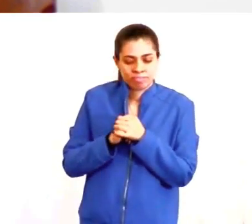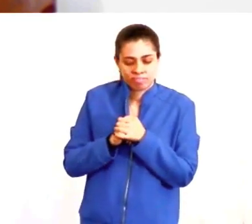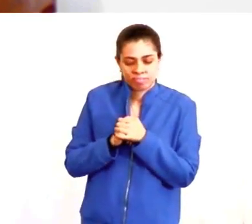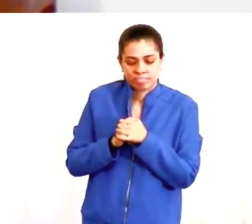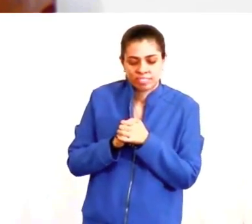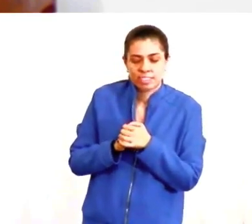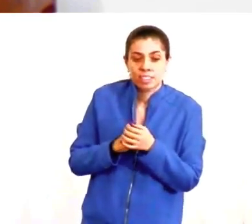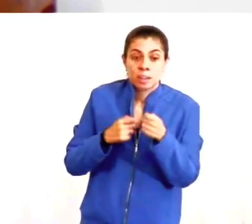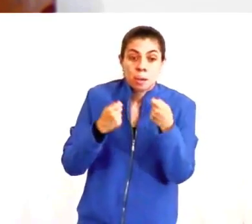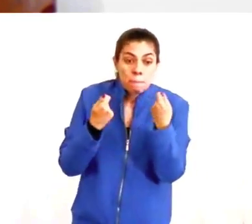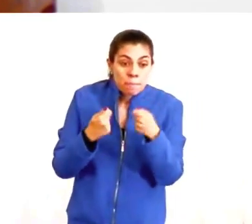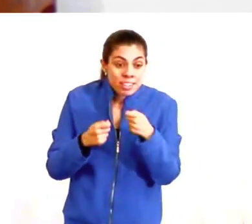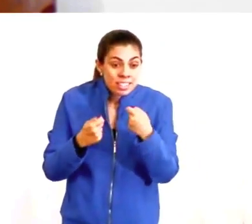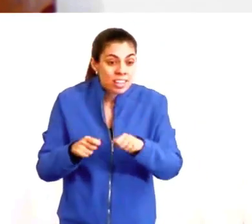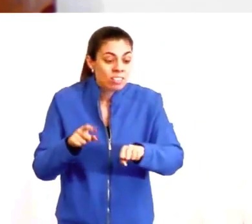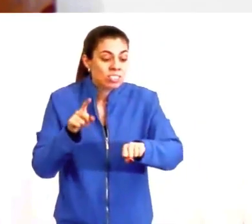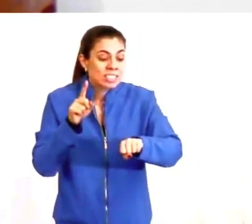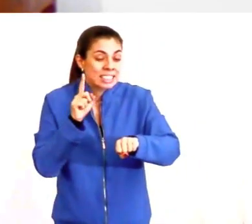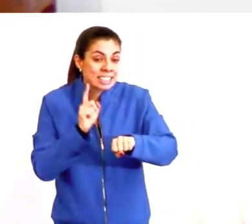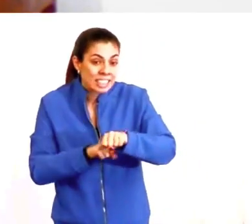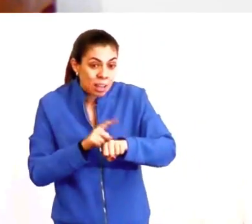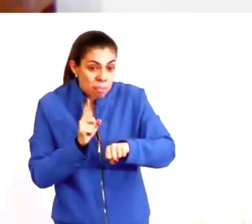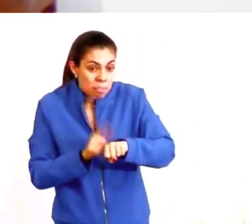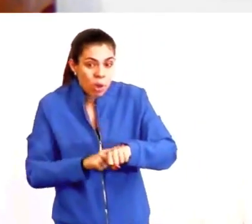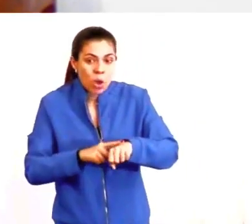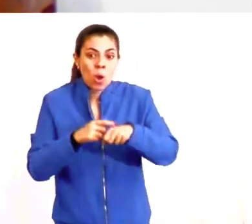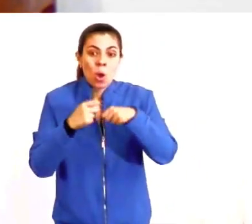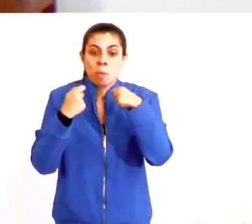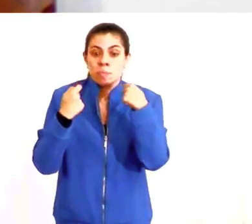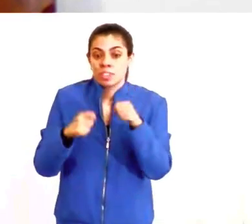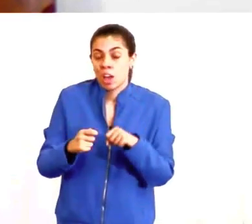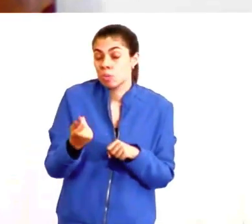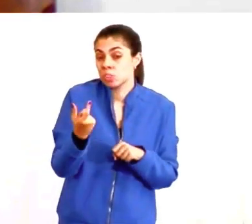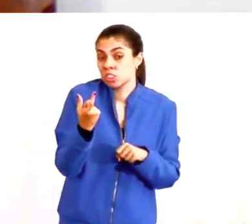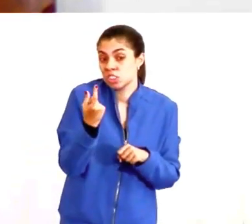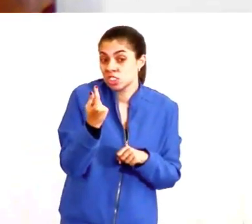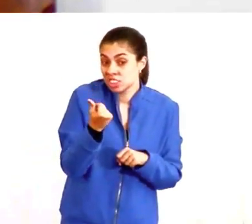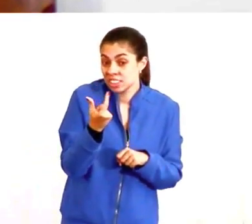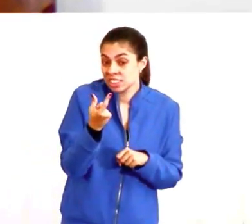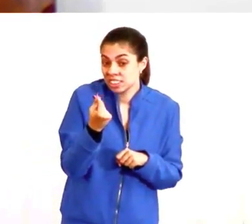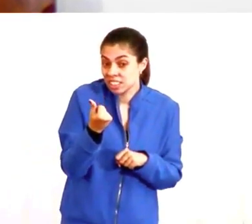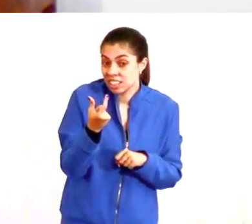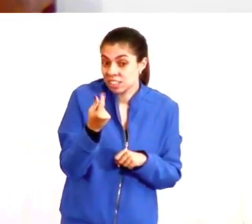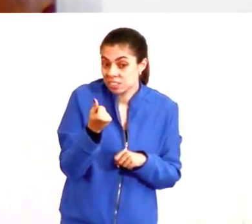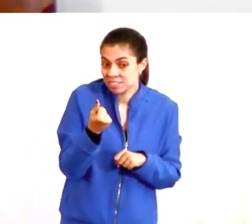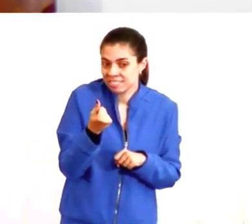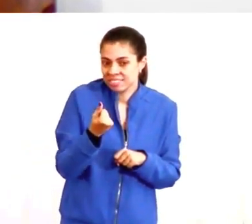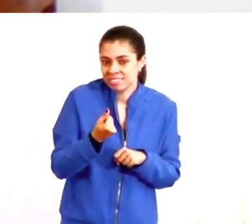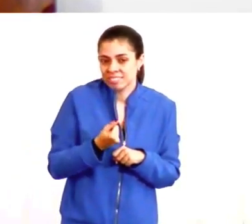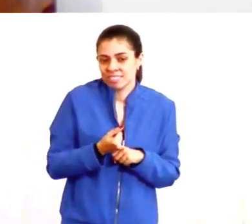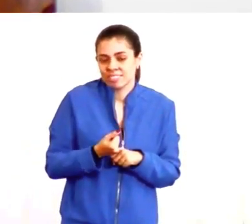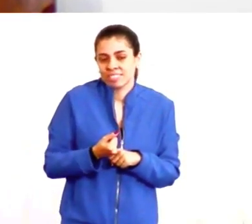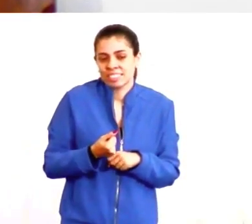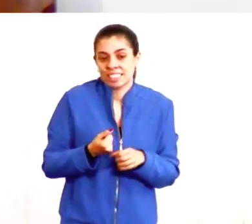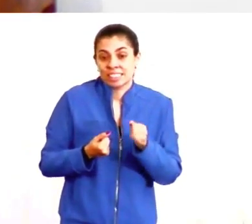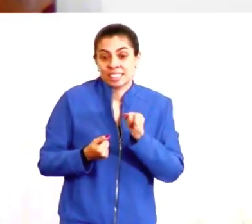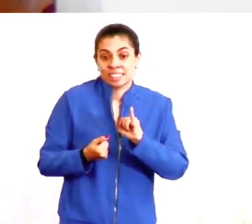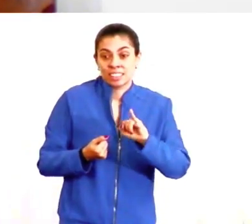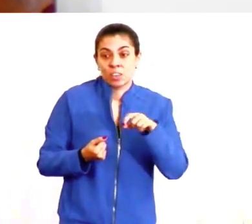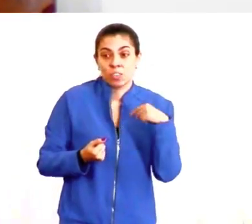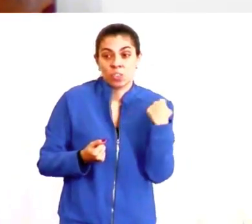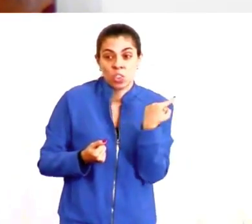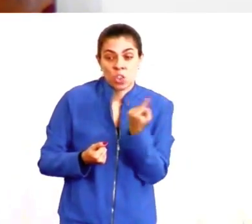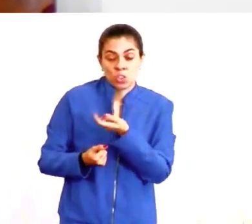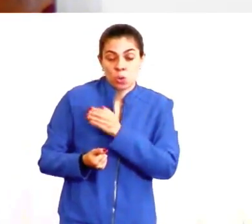tempo, recursos na adoração ao Senhor, se o nosso coração